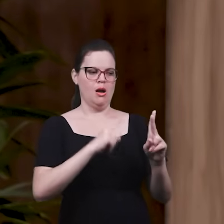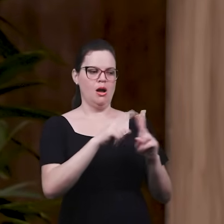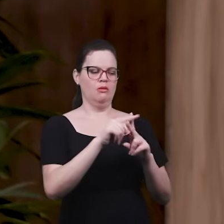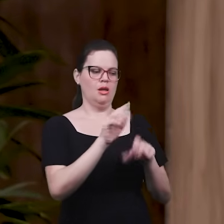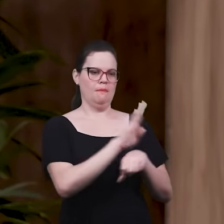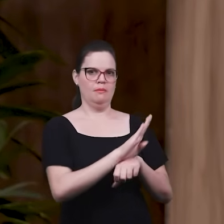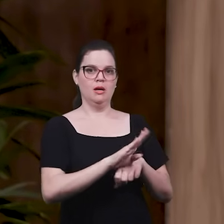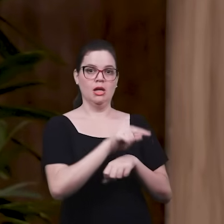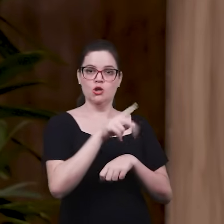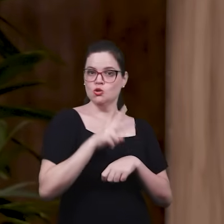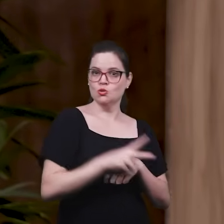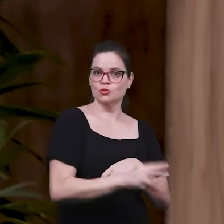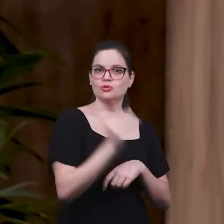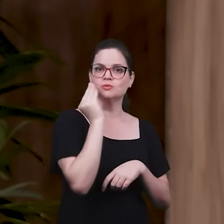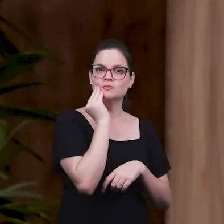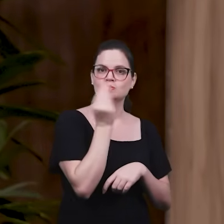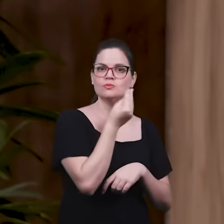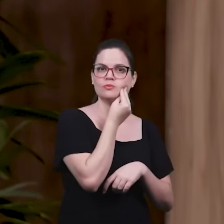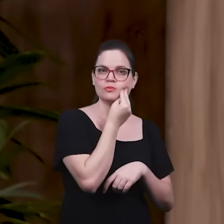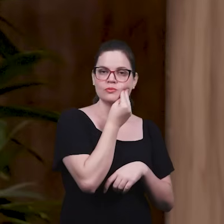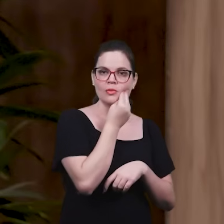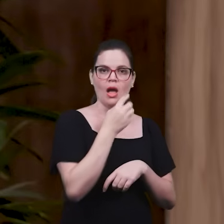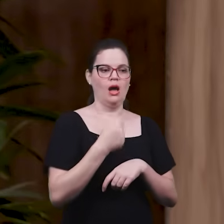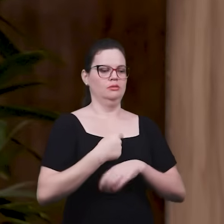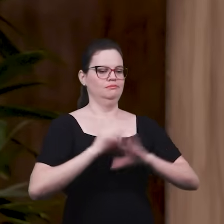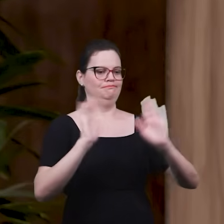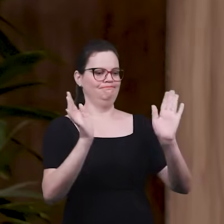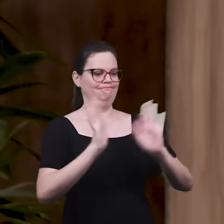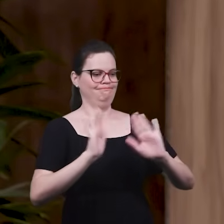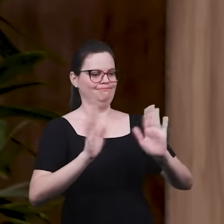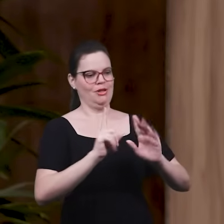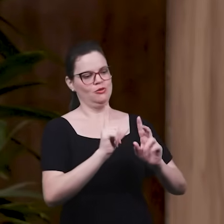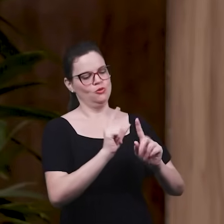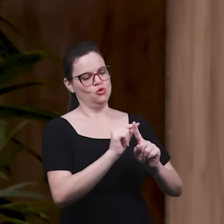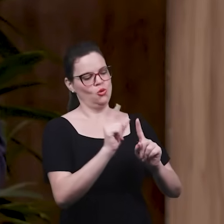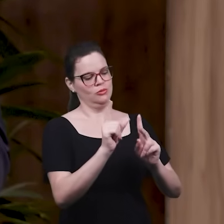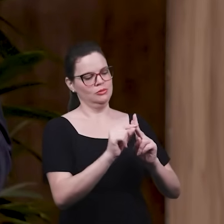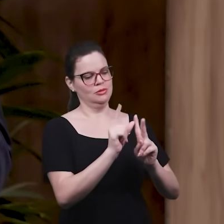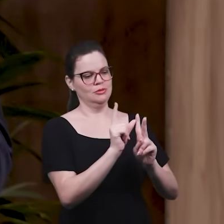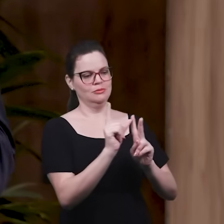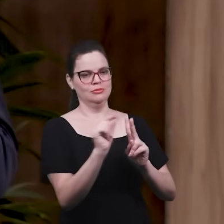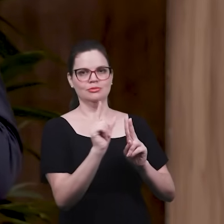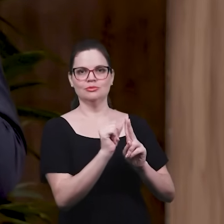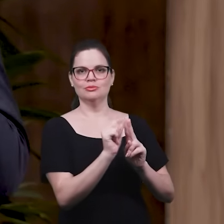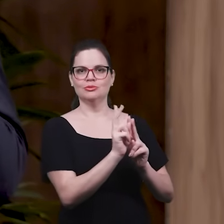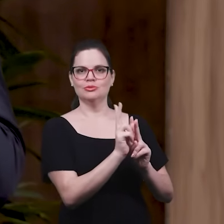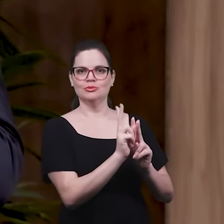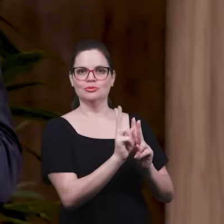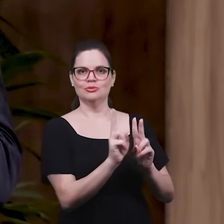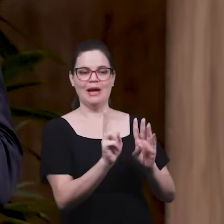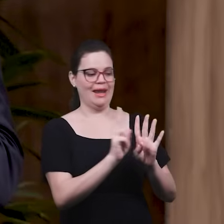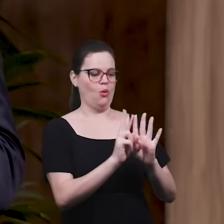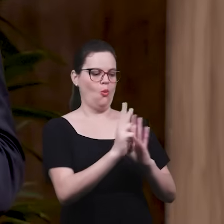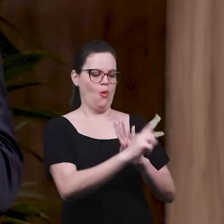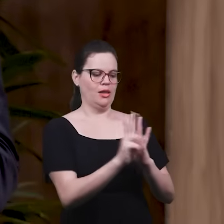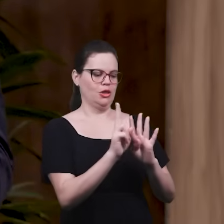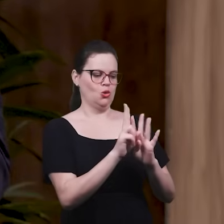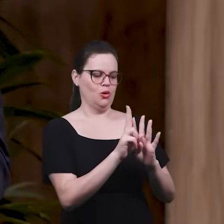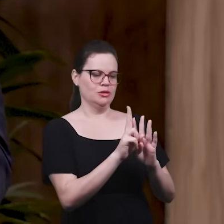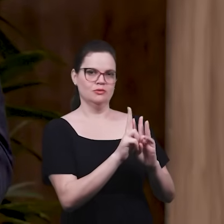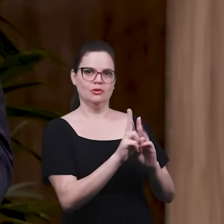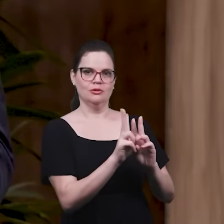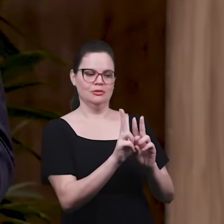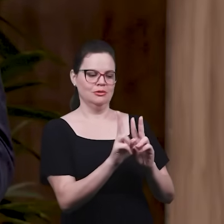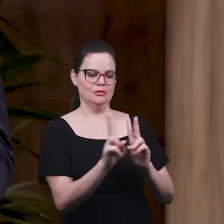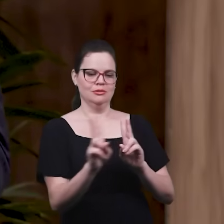e jejuando, despediram os irmãos na viagem. Por quê? Porque a vida do servo é orar, é